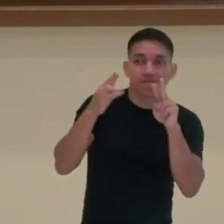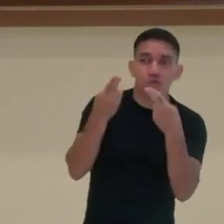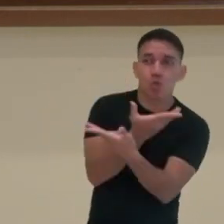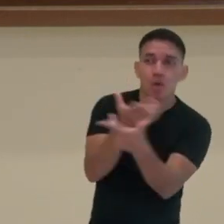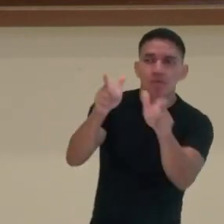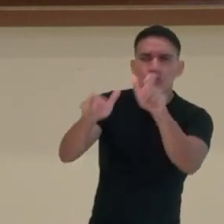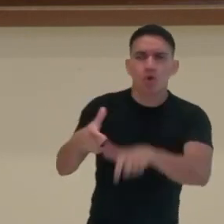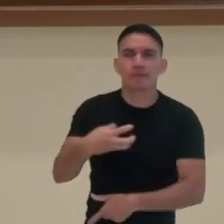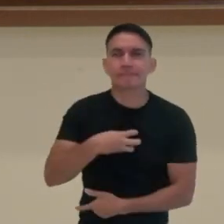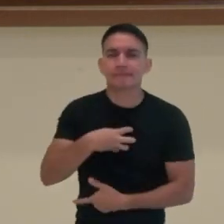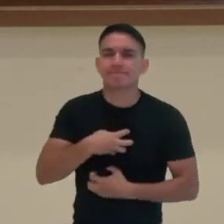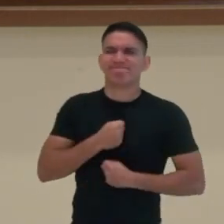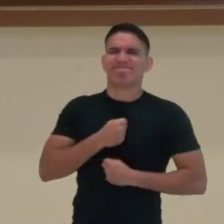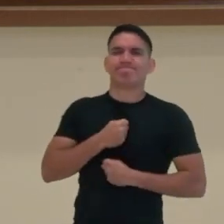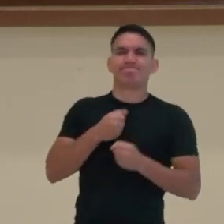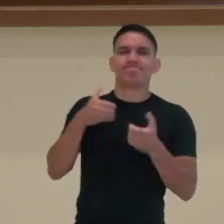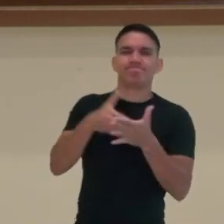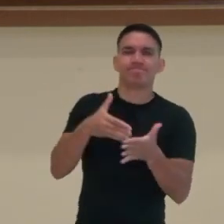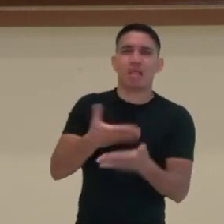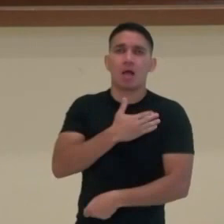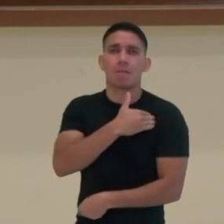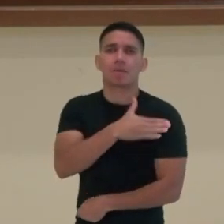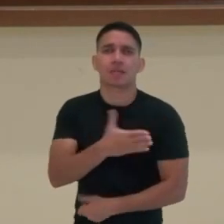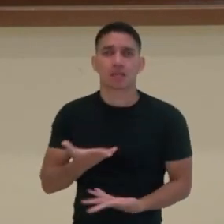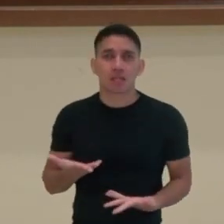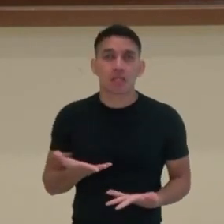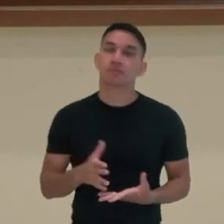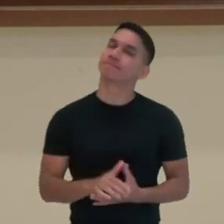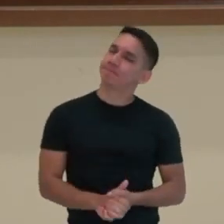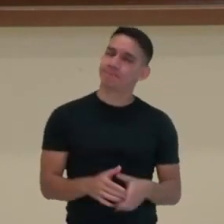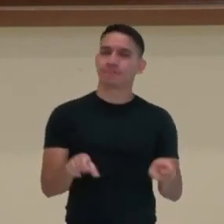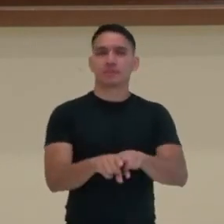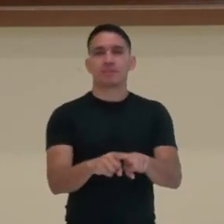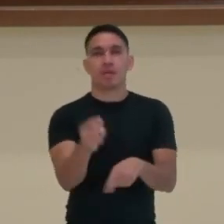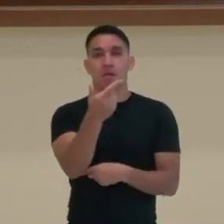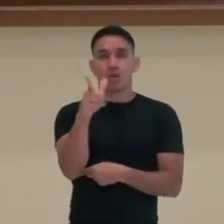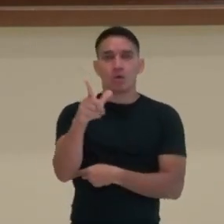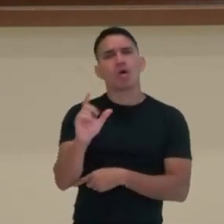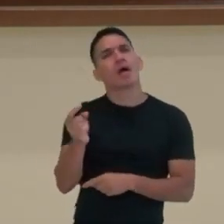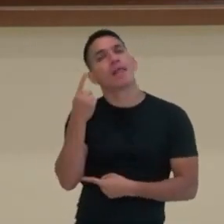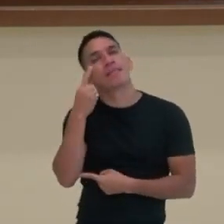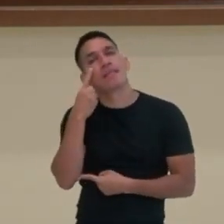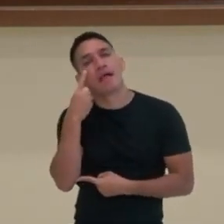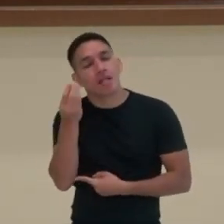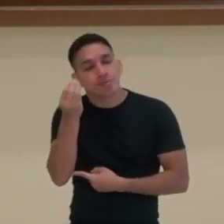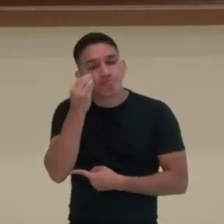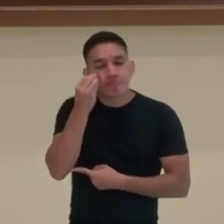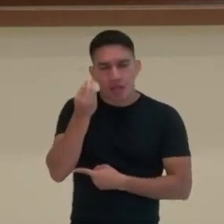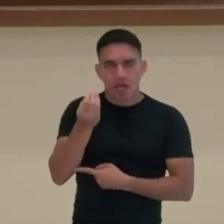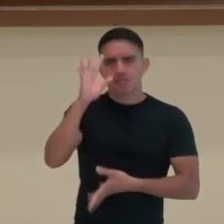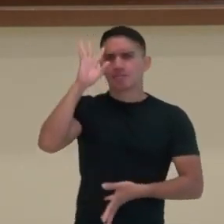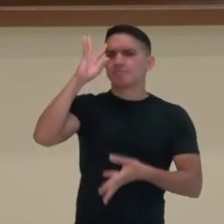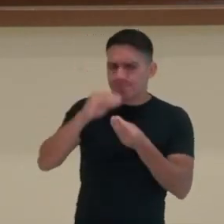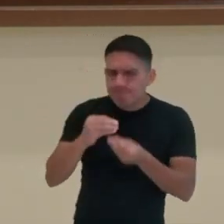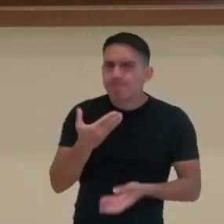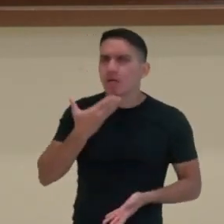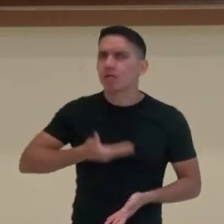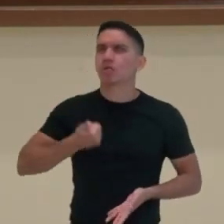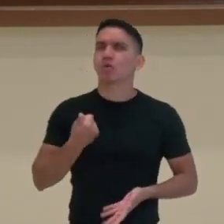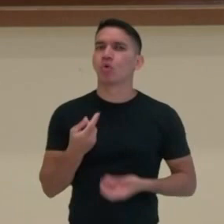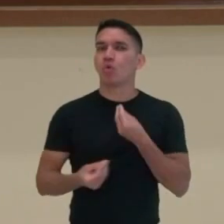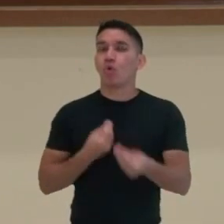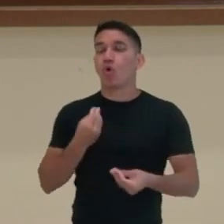vítima de preconceito? E mais, que tal você conhecer uma grande lição de humildade